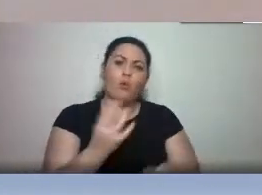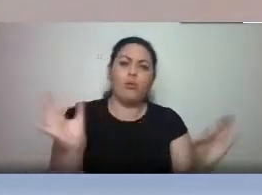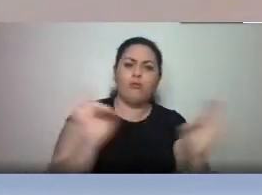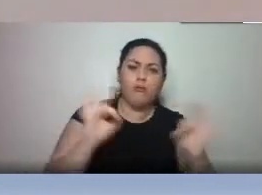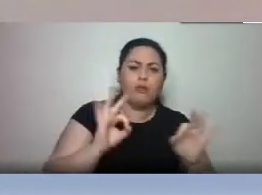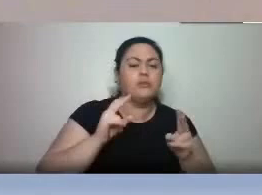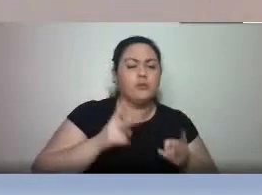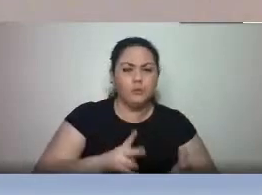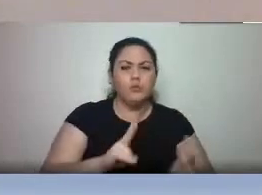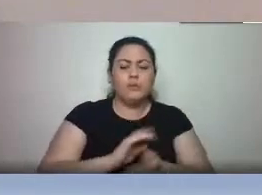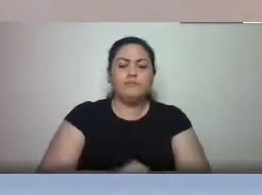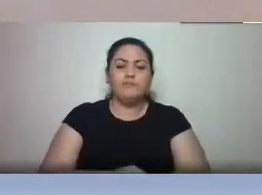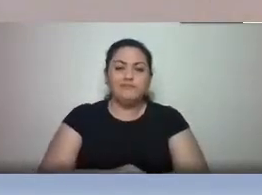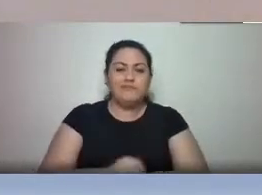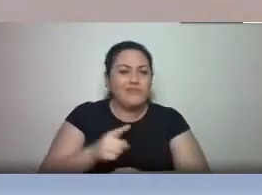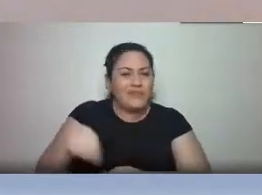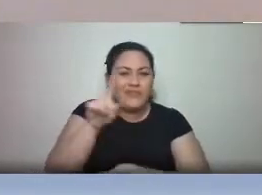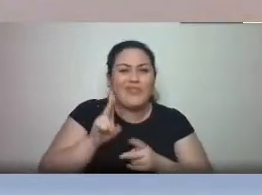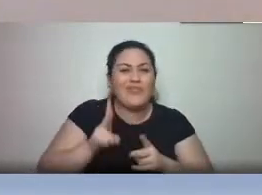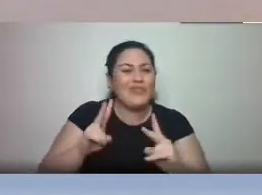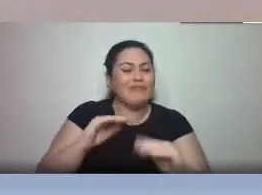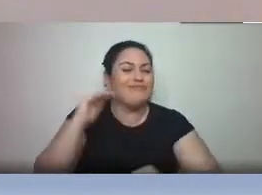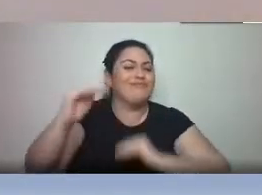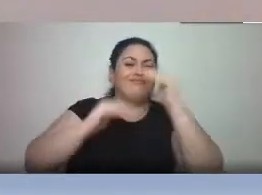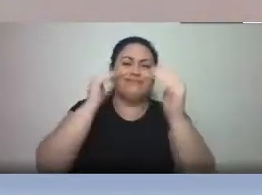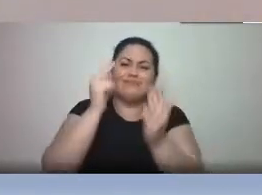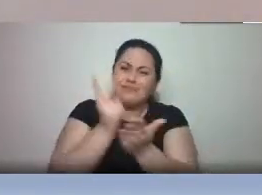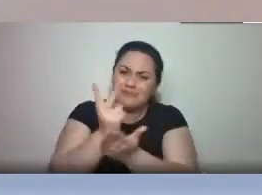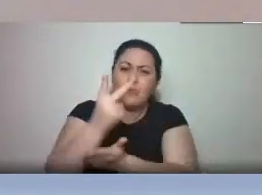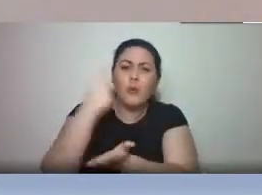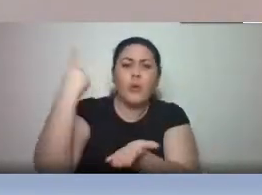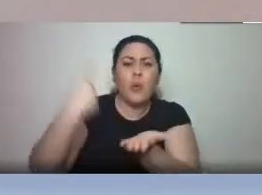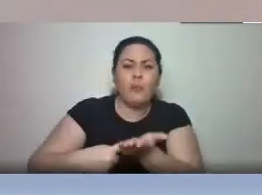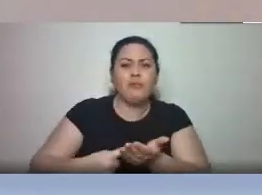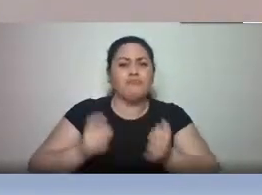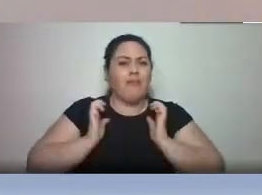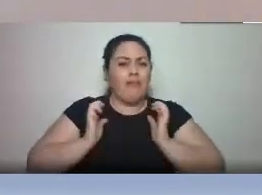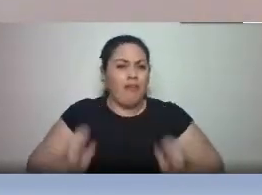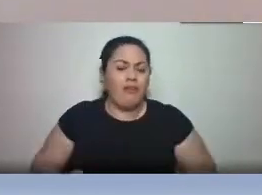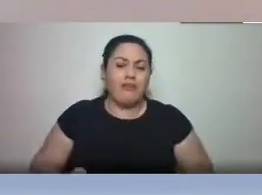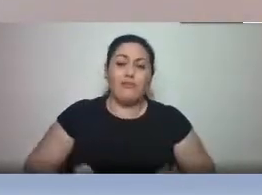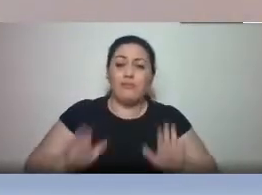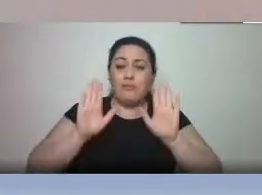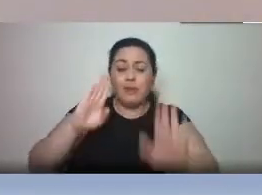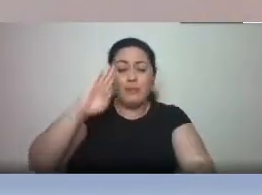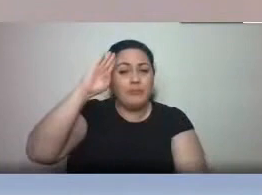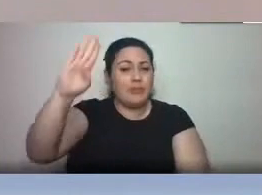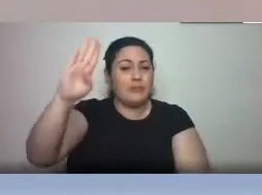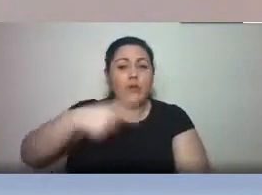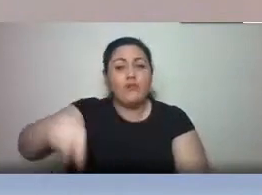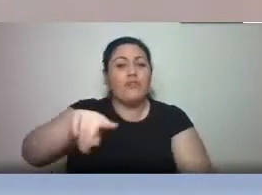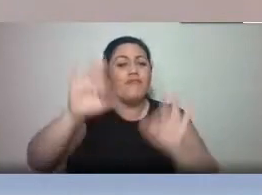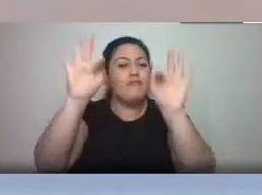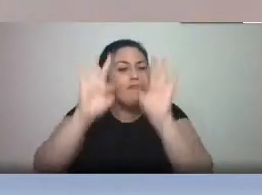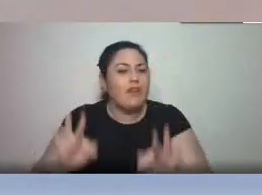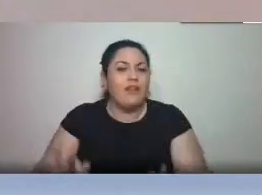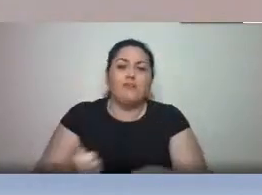alto, sigam sendo comprometidos e éticos, mas, sobretudo, sejam felizes na profissão e na vida.